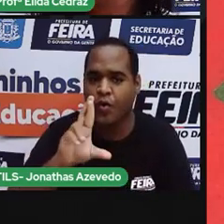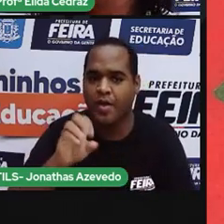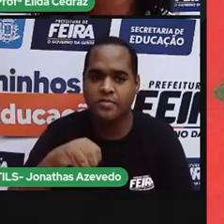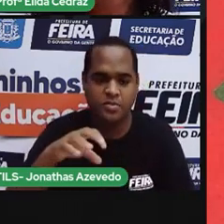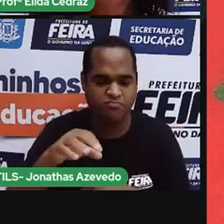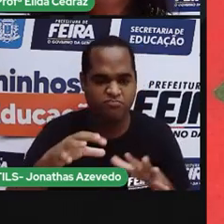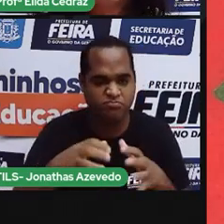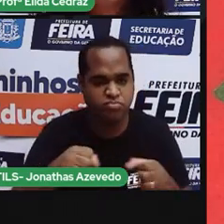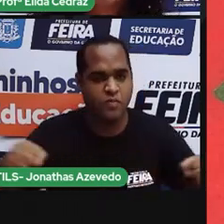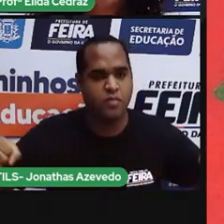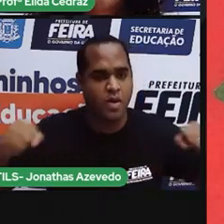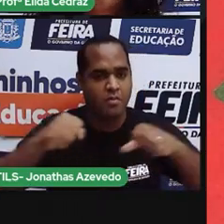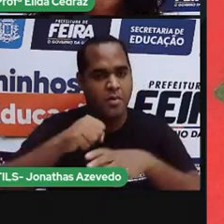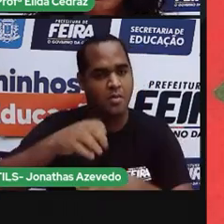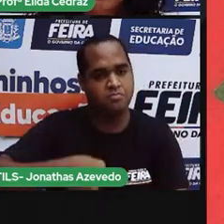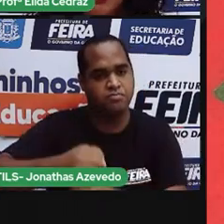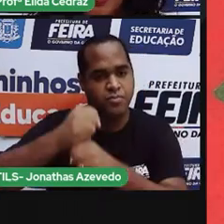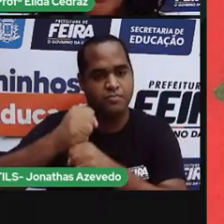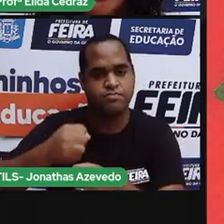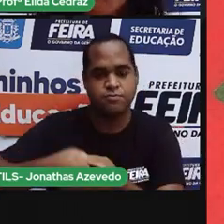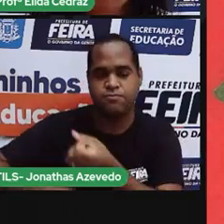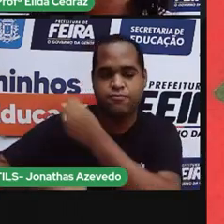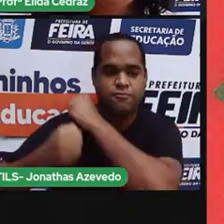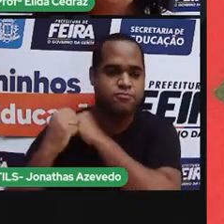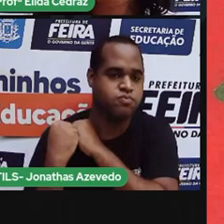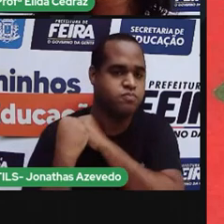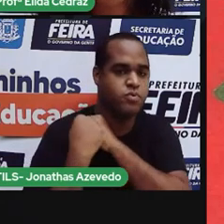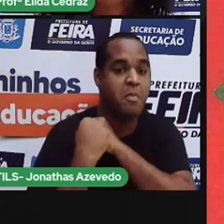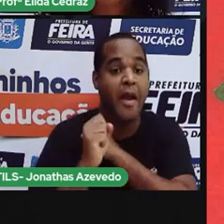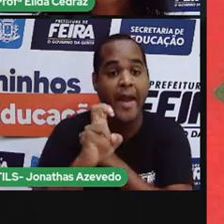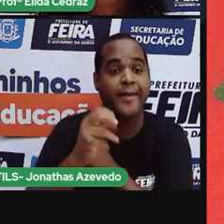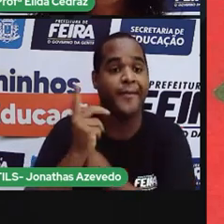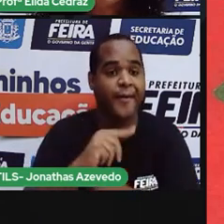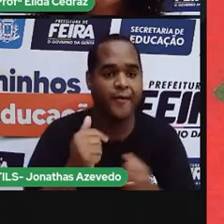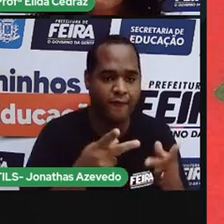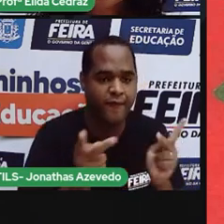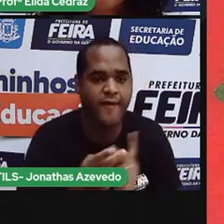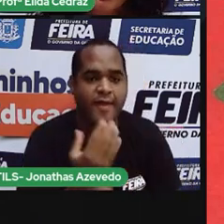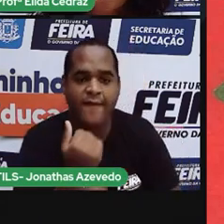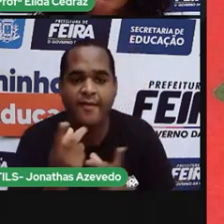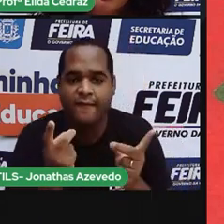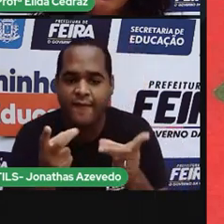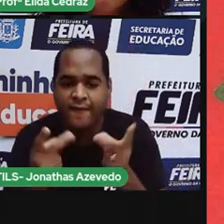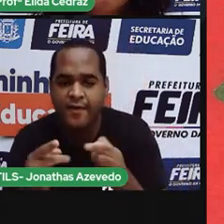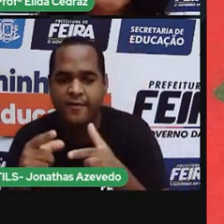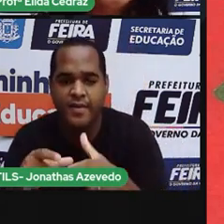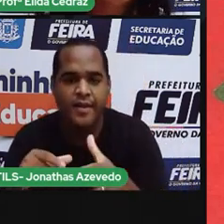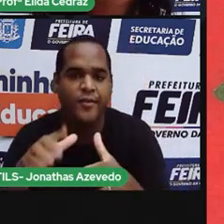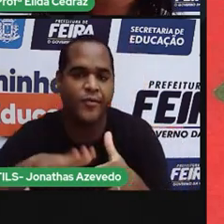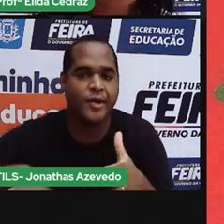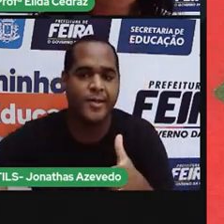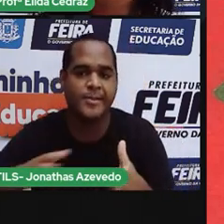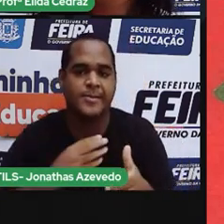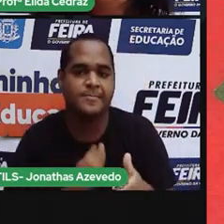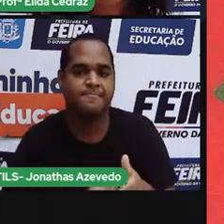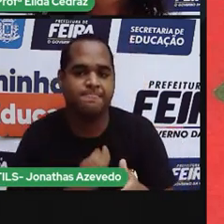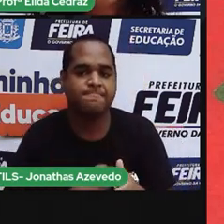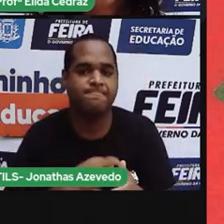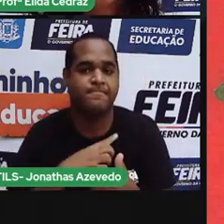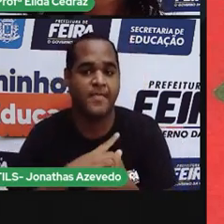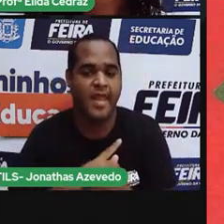um quinto vai servir pro jantar. O resto vende no mercado da aldeia. Se a